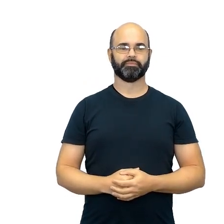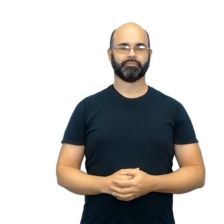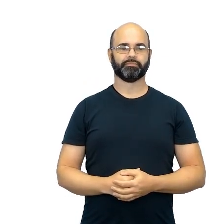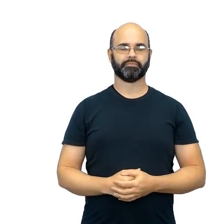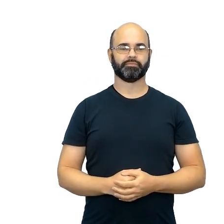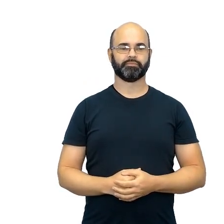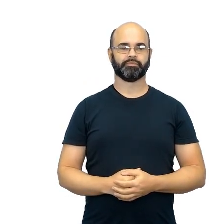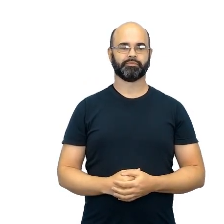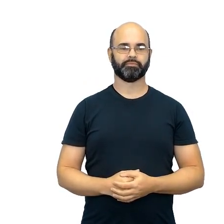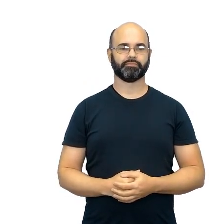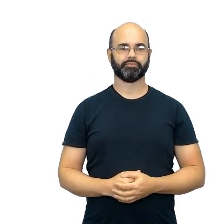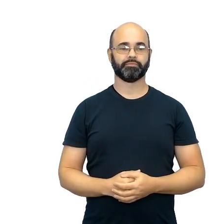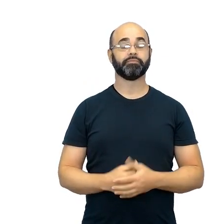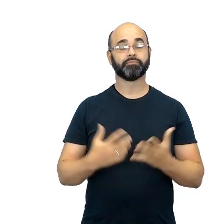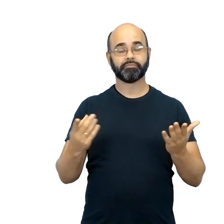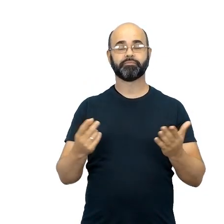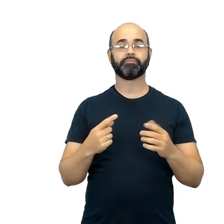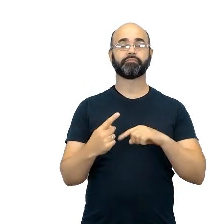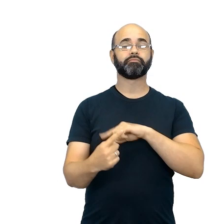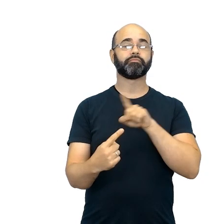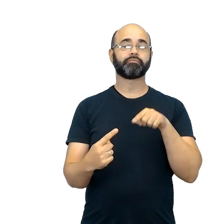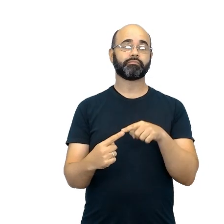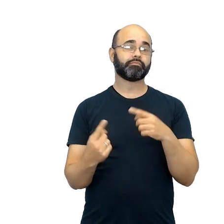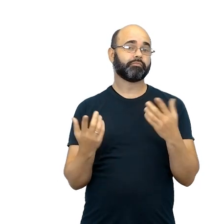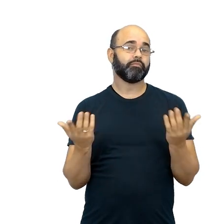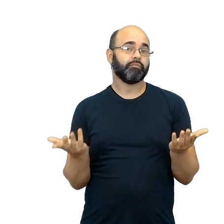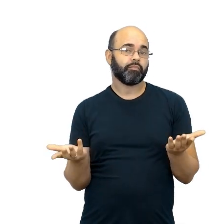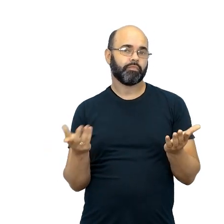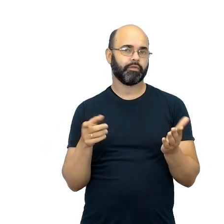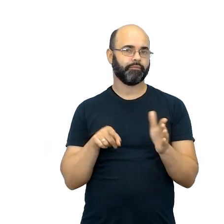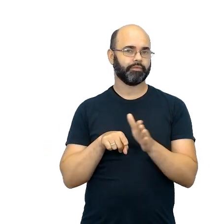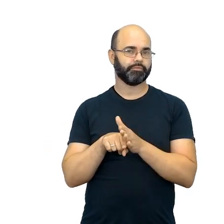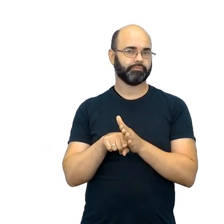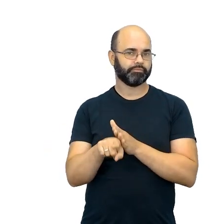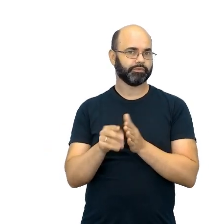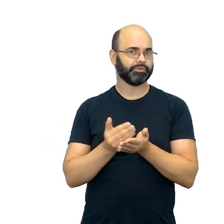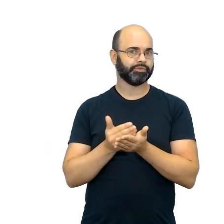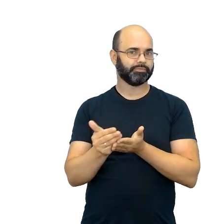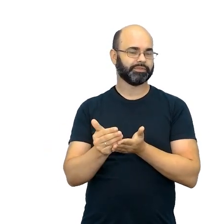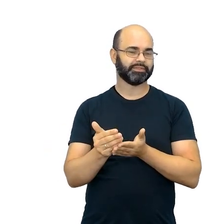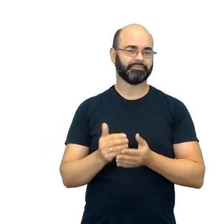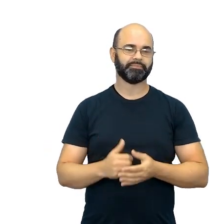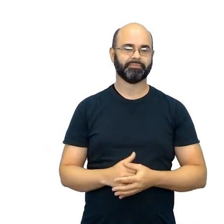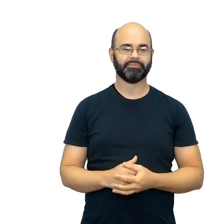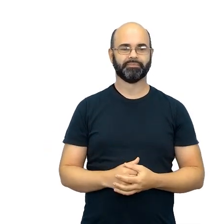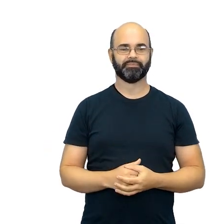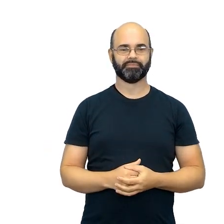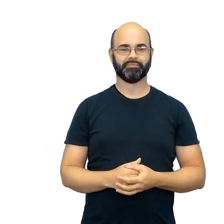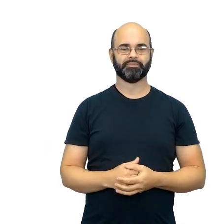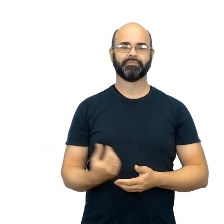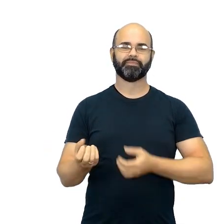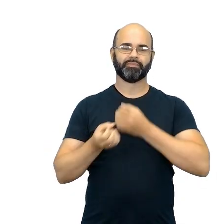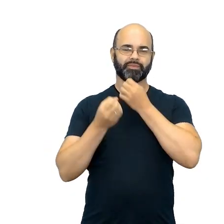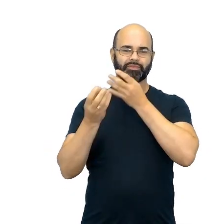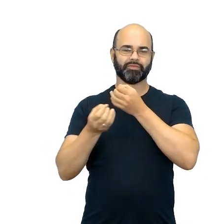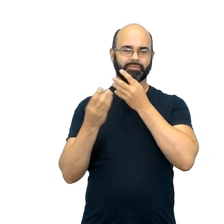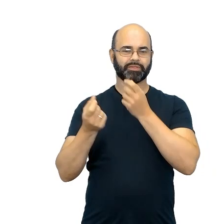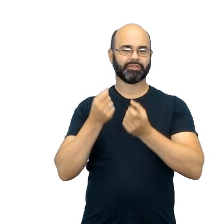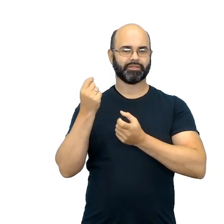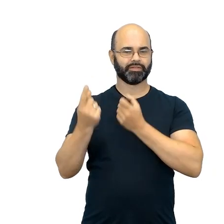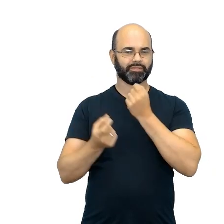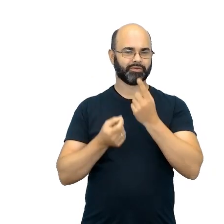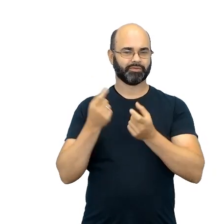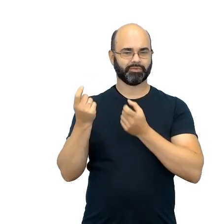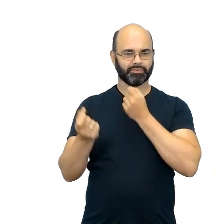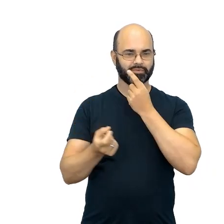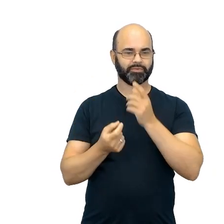quais são os objetivos, né, dessa formação. O primeiro deles é retomar algumas informações importantes sobre as formações